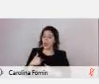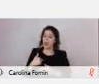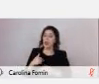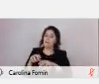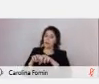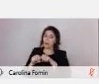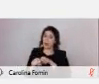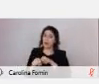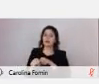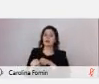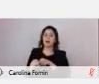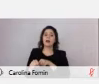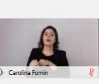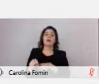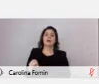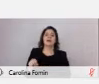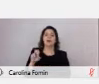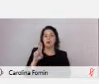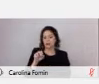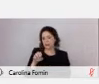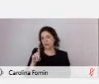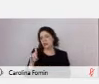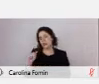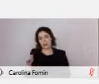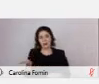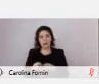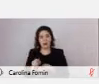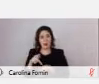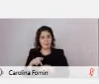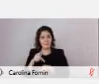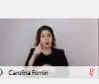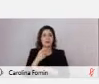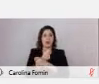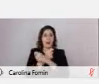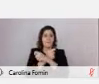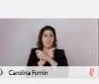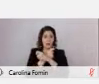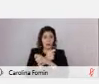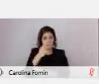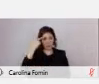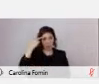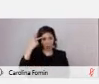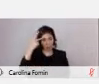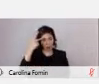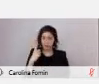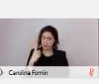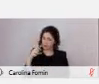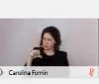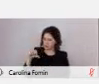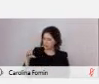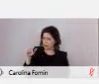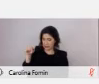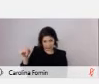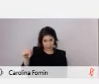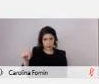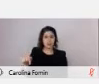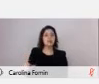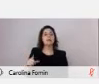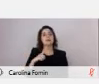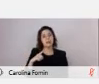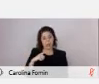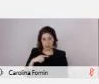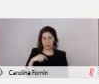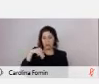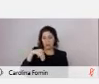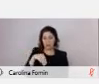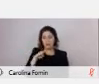1993, pós-graduada em Direito Empresarial pela PUC São Paulo, em 1997, que tem MBA